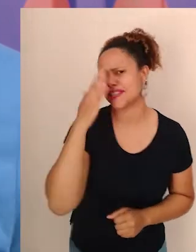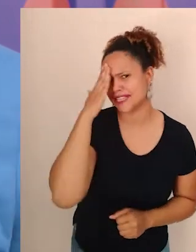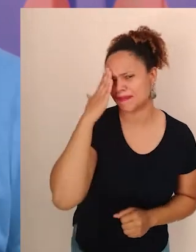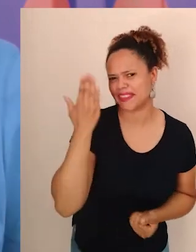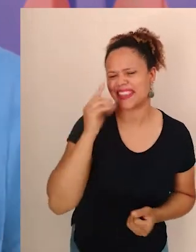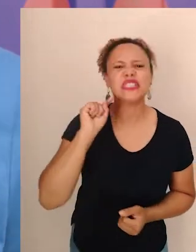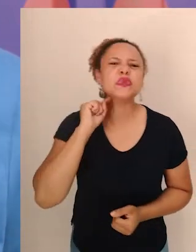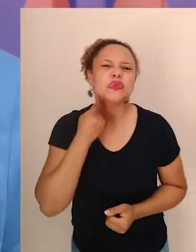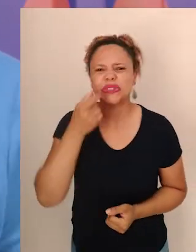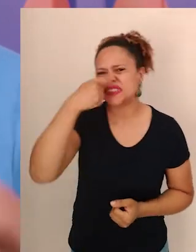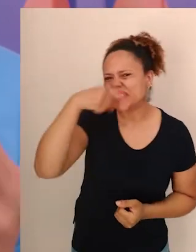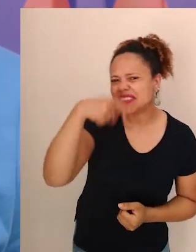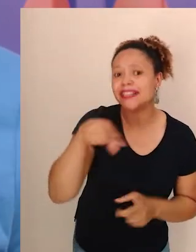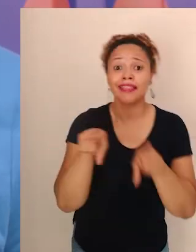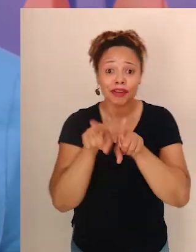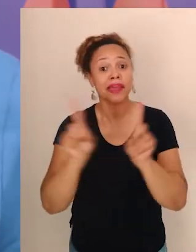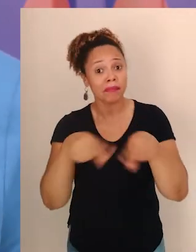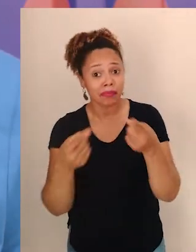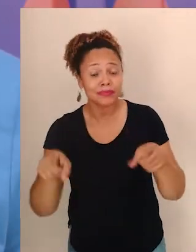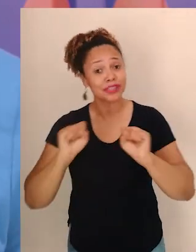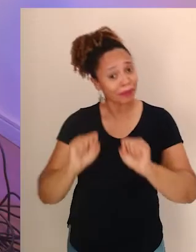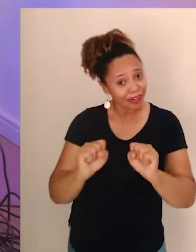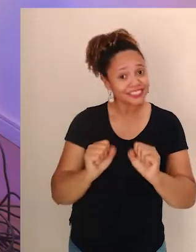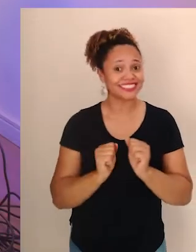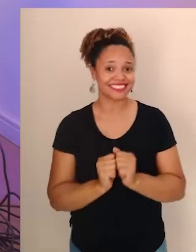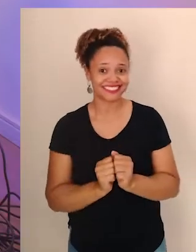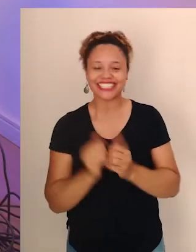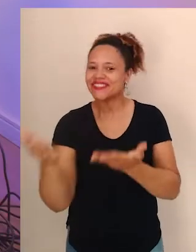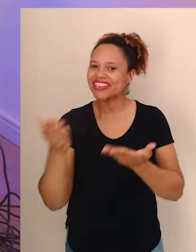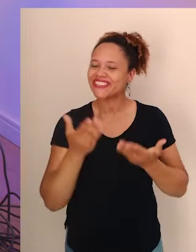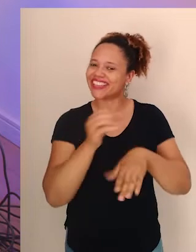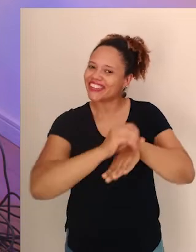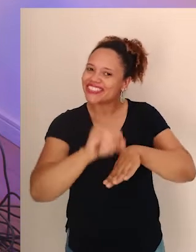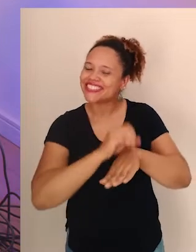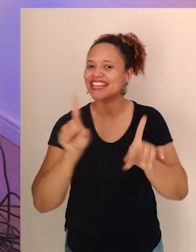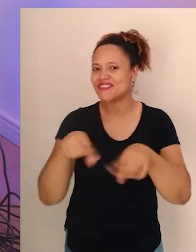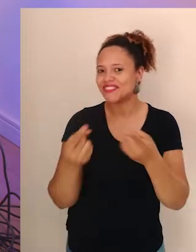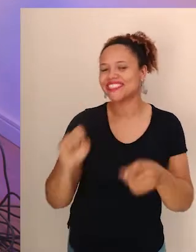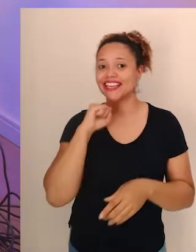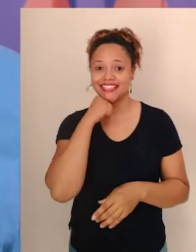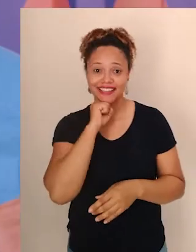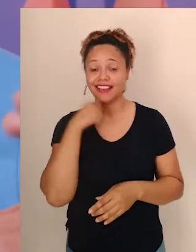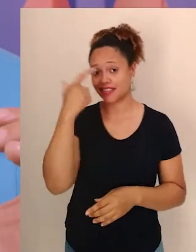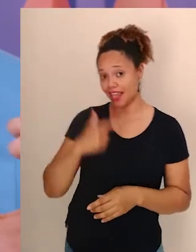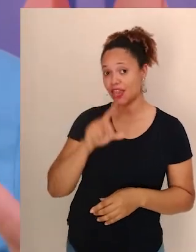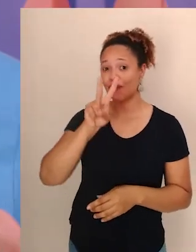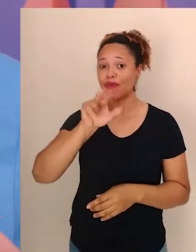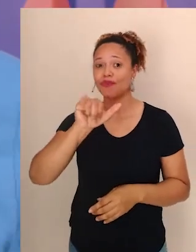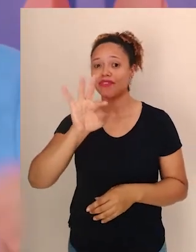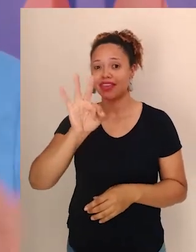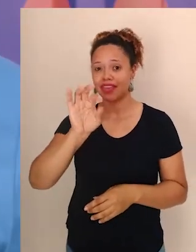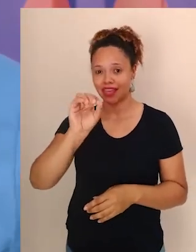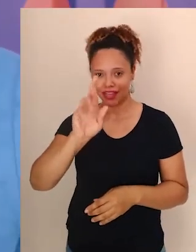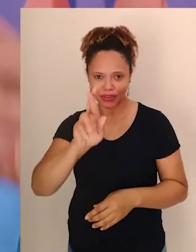Você sabia que além de ranho pode sair música do seu nariz? Olá, bem-vindos à oficina Música e Ciência. Eu sou o